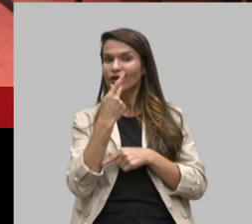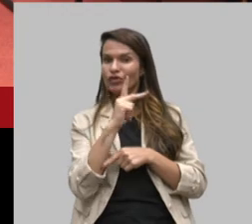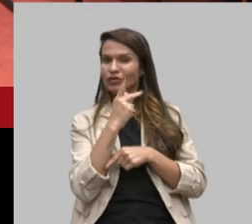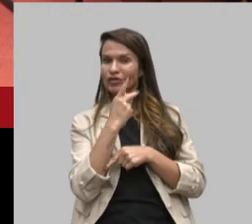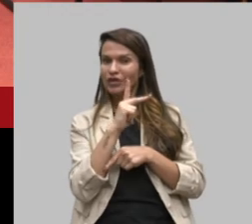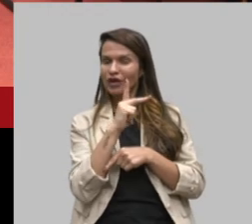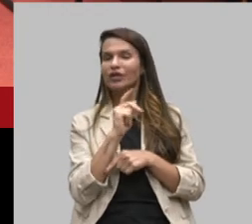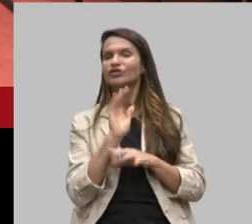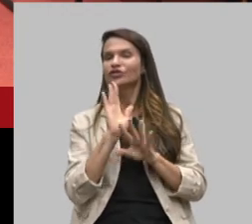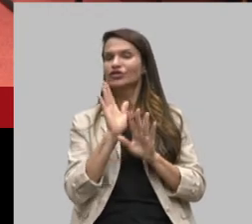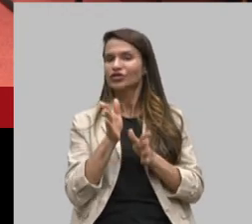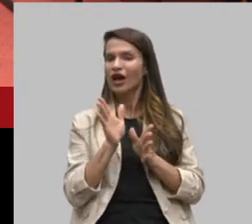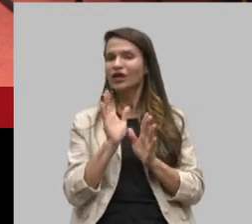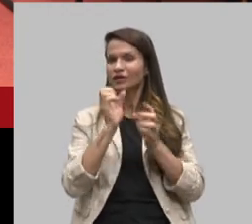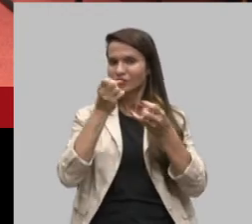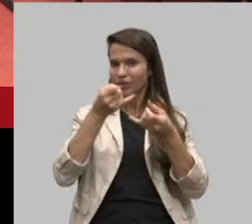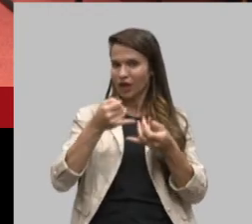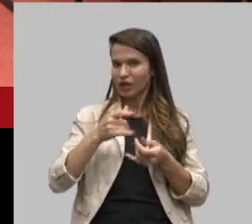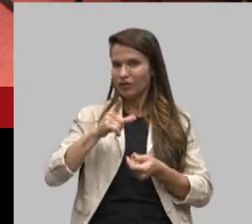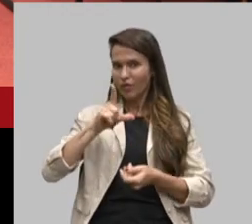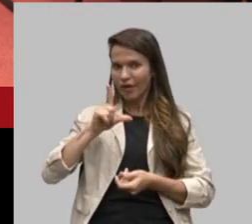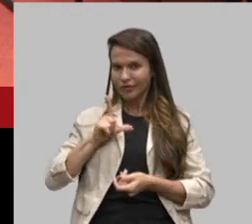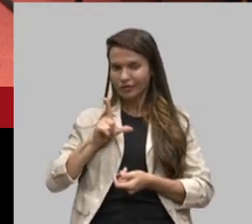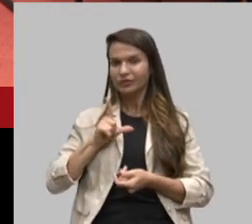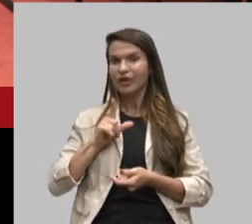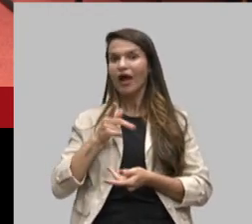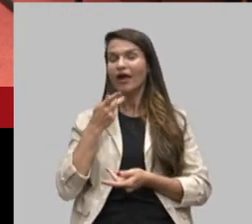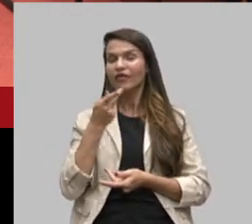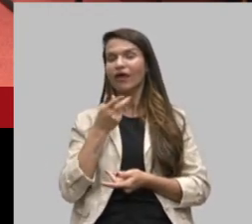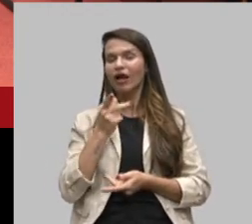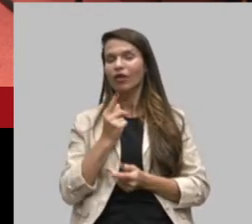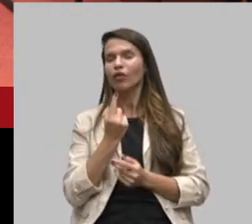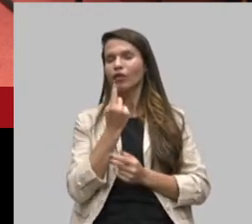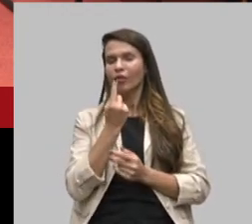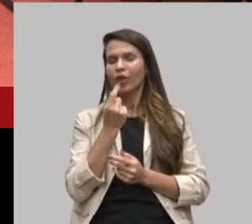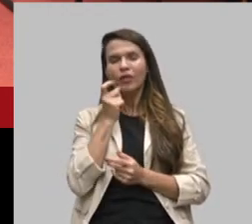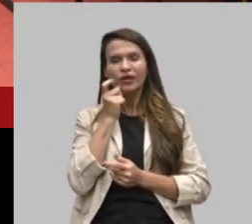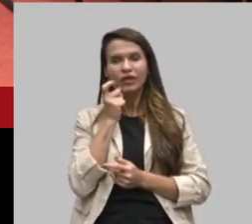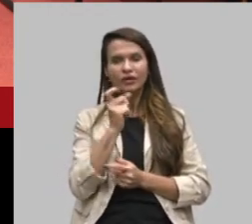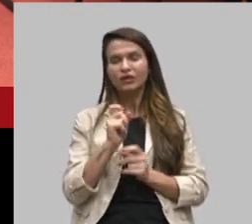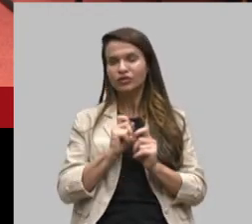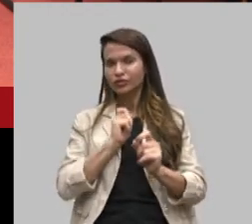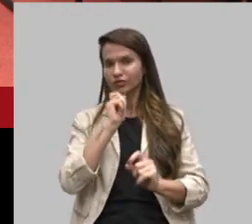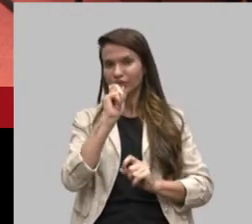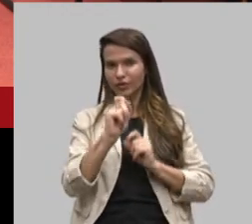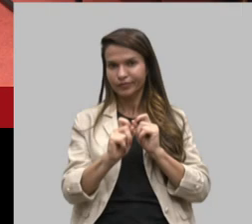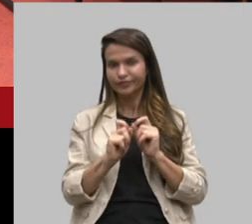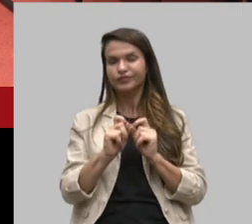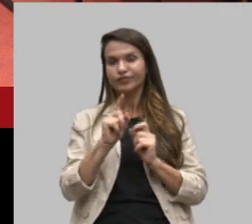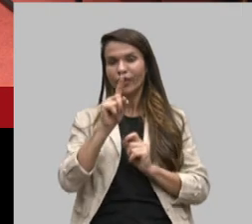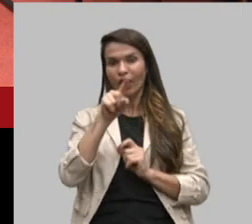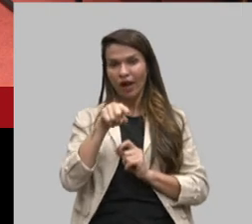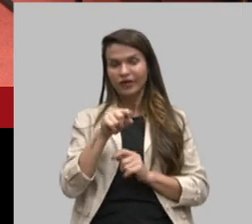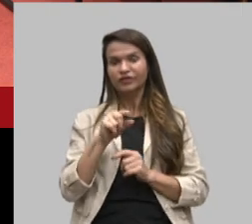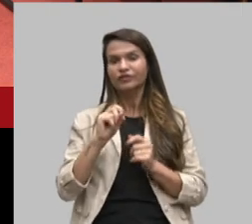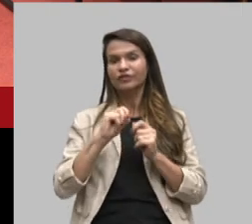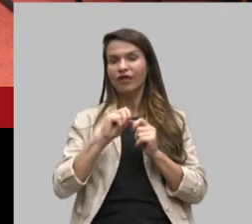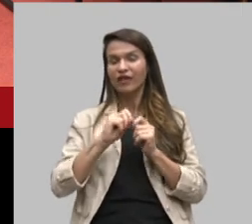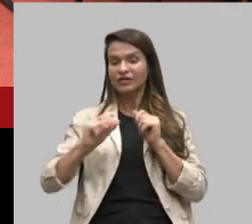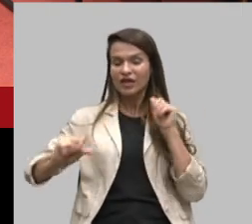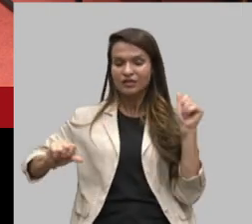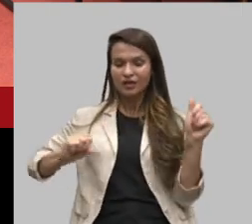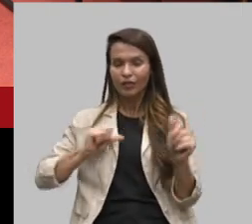bem ressaltado ela falou um ponto muito interessante que é a gente vai fazer essa mudança